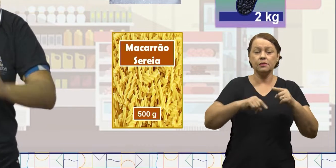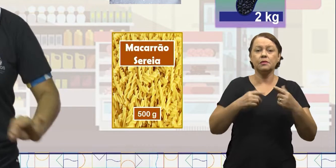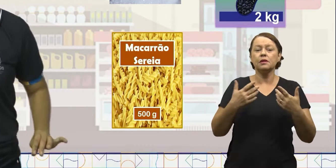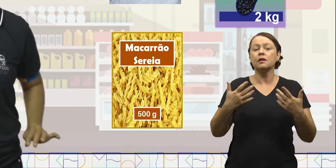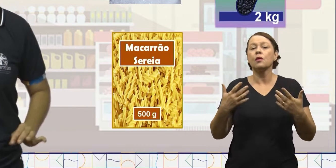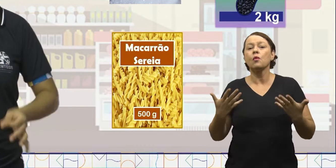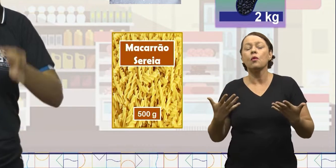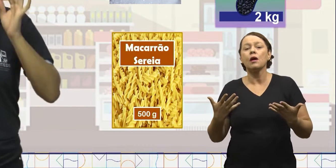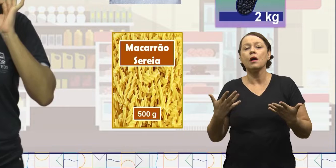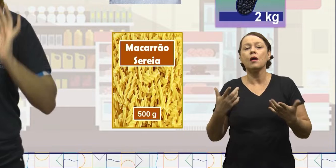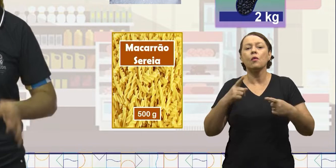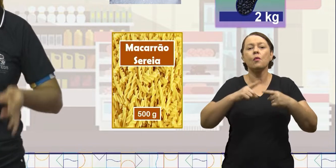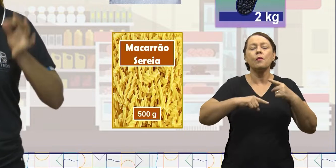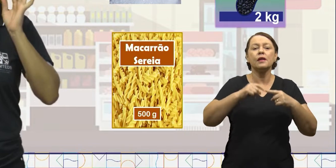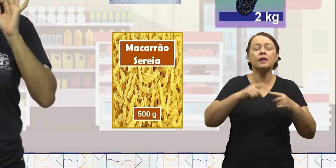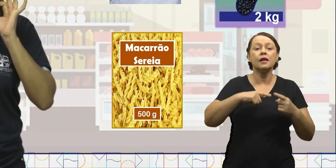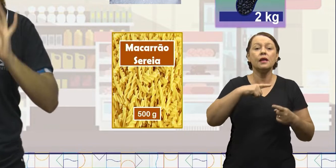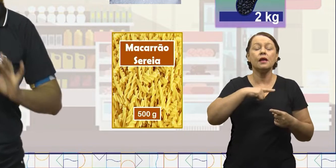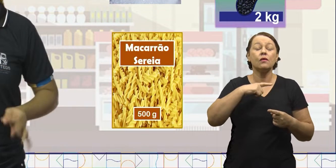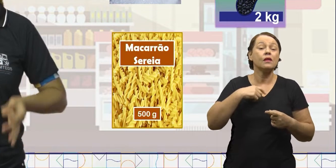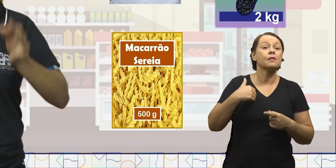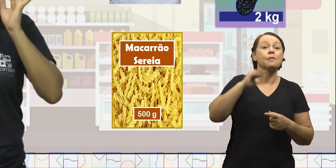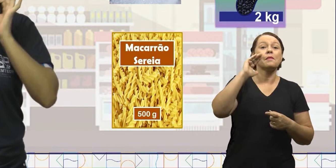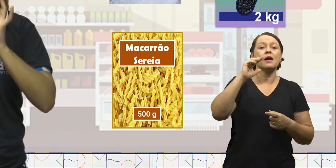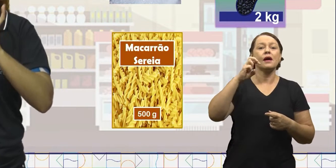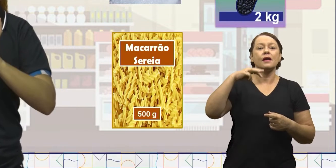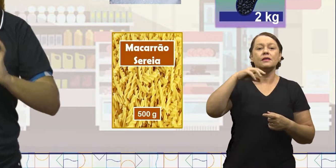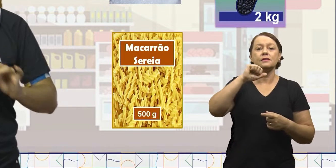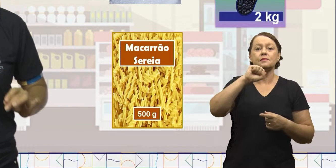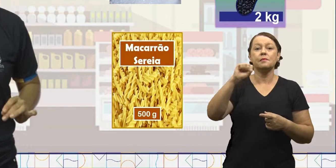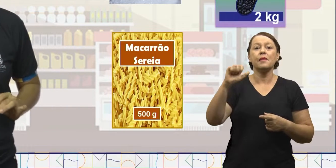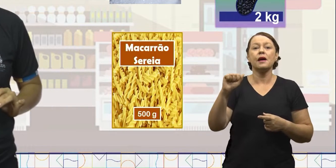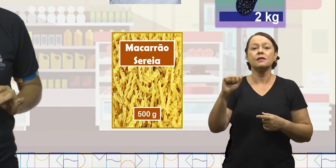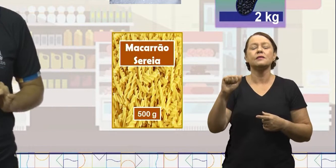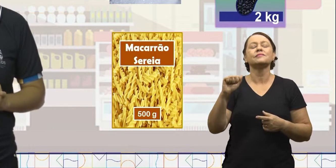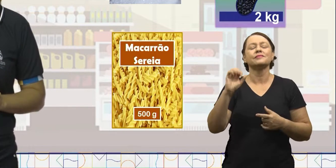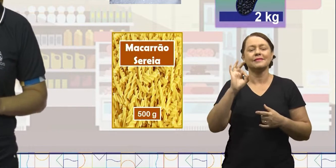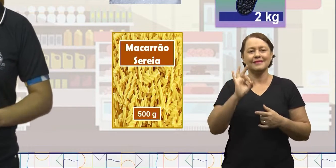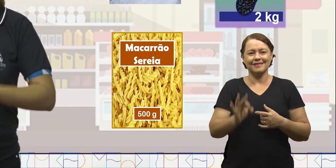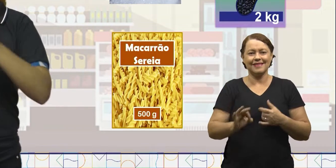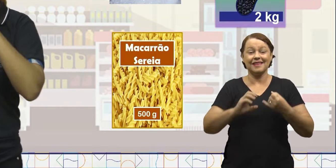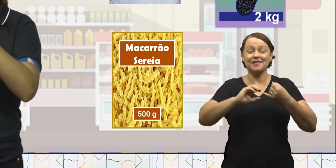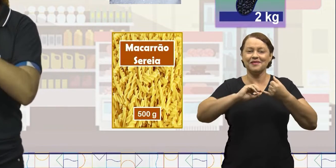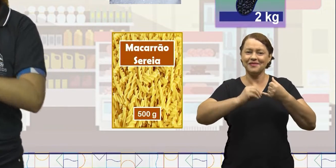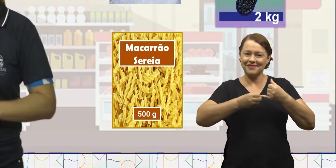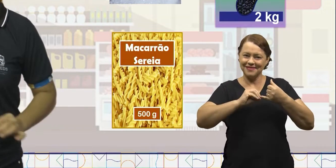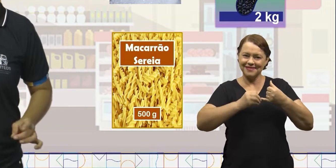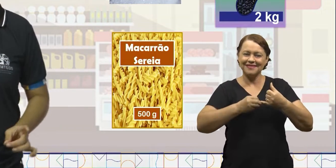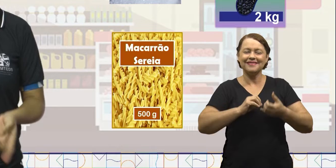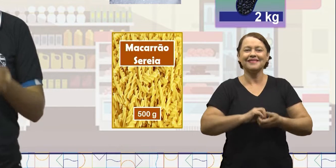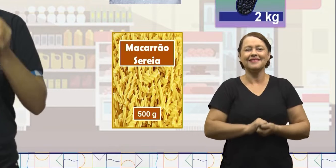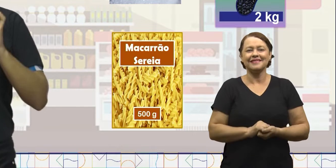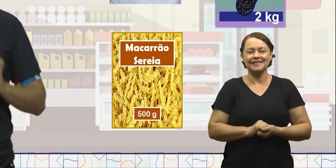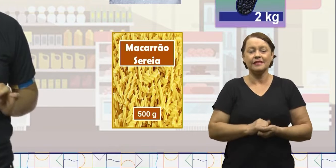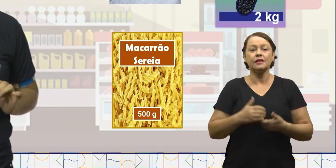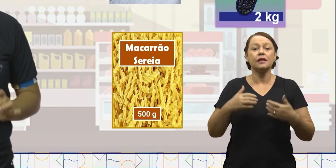esses produtos, qual o produto tem a maior massa? Isso, o feijão. Muito bem.